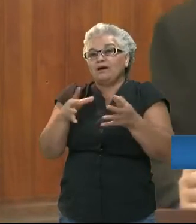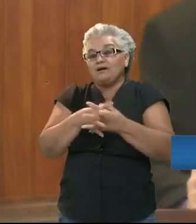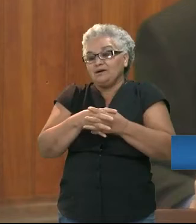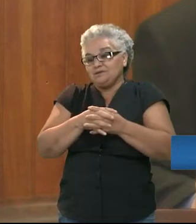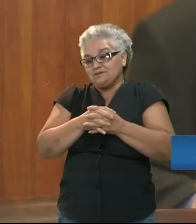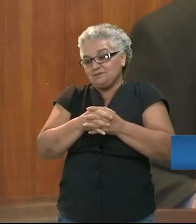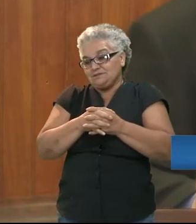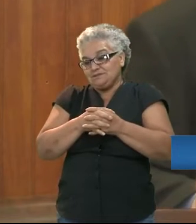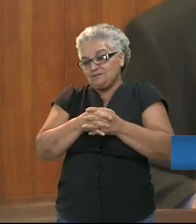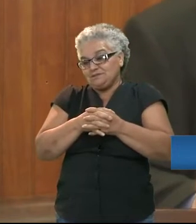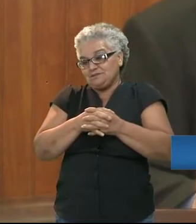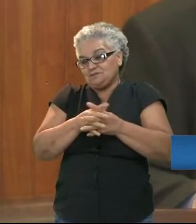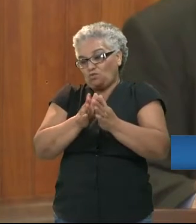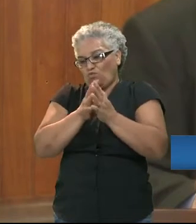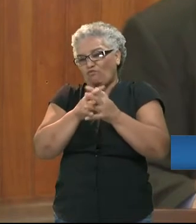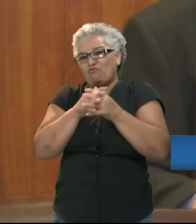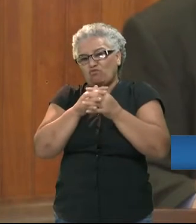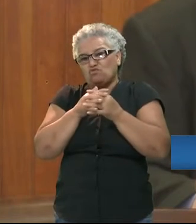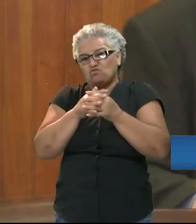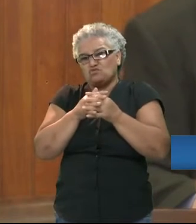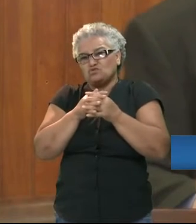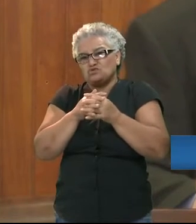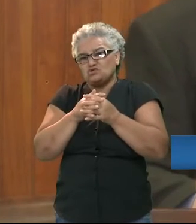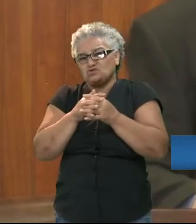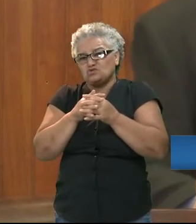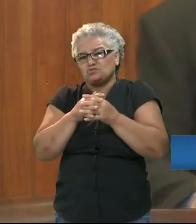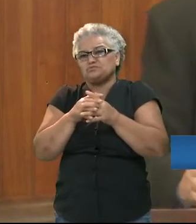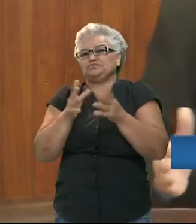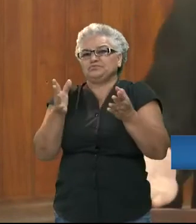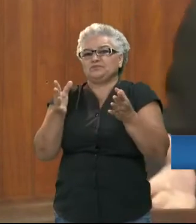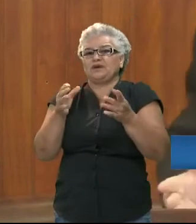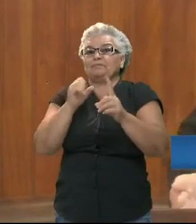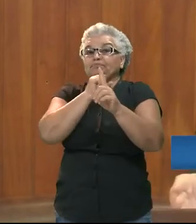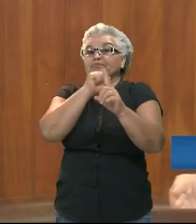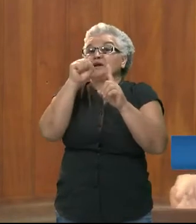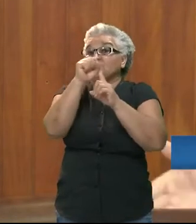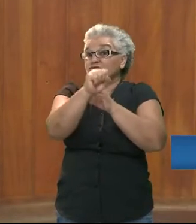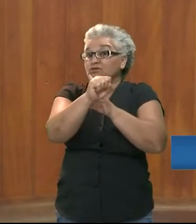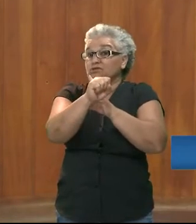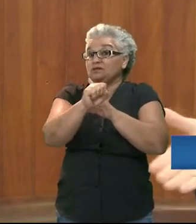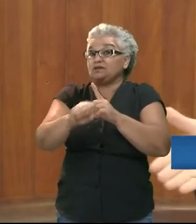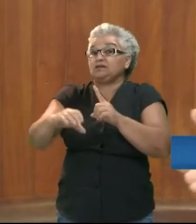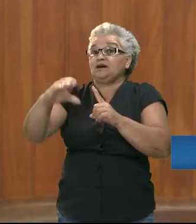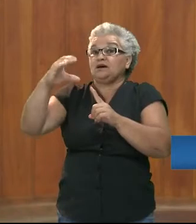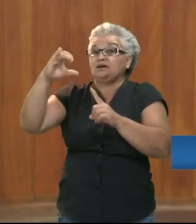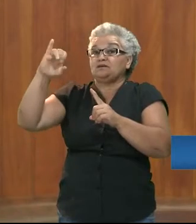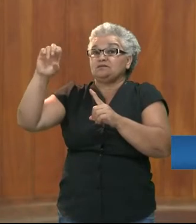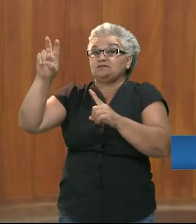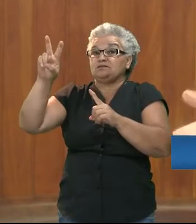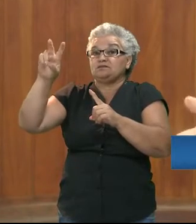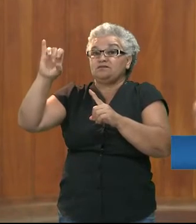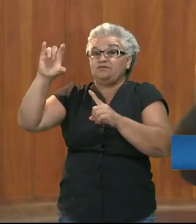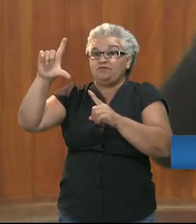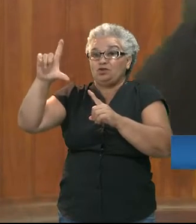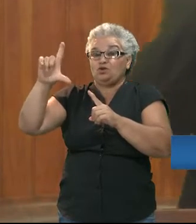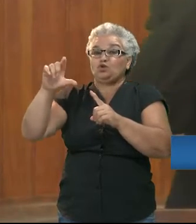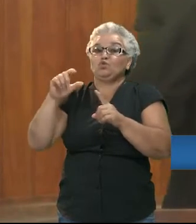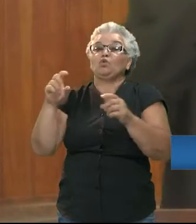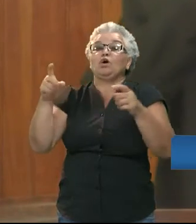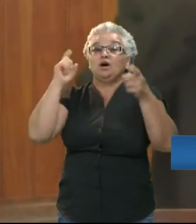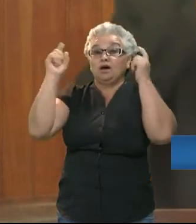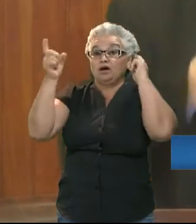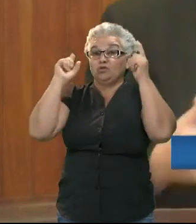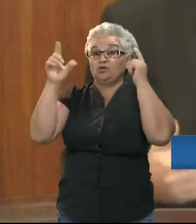celeuma, toda uma confusão. A sociedade civil organizada se mobilizou num final de semana, num sábado, num